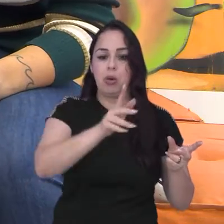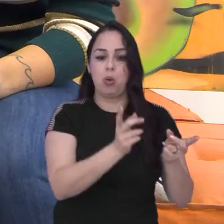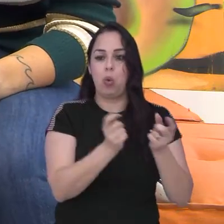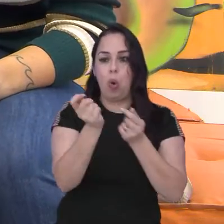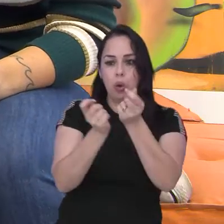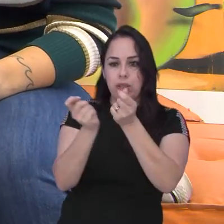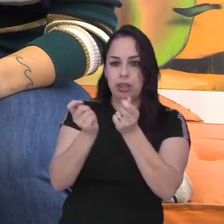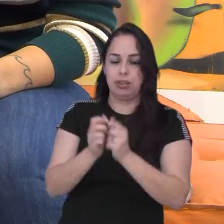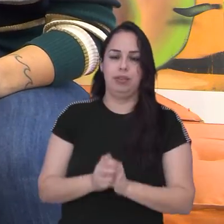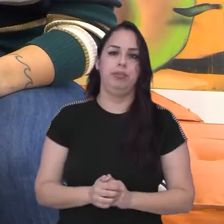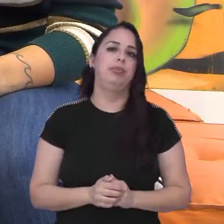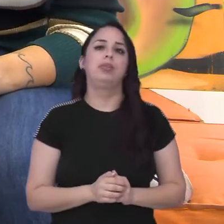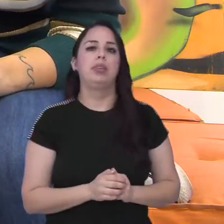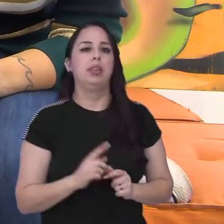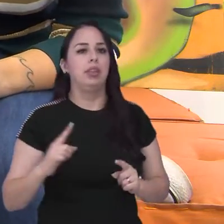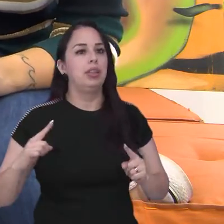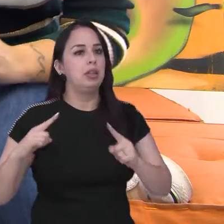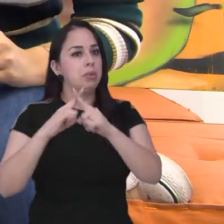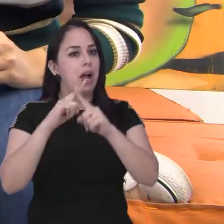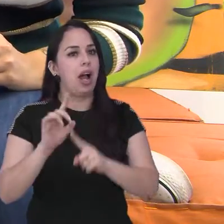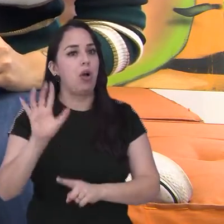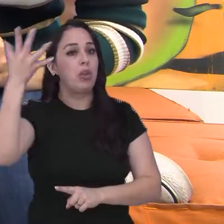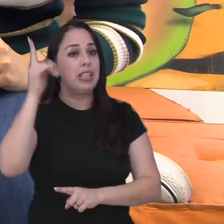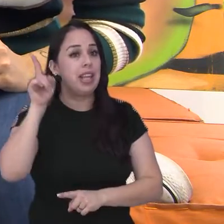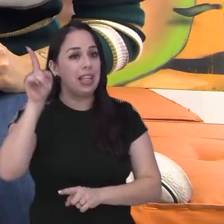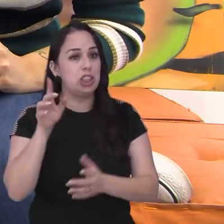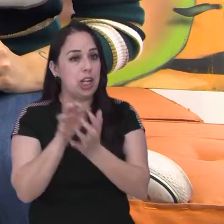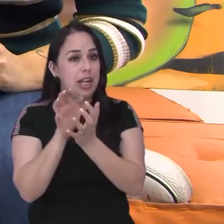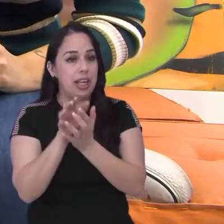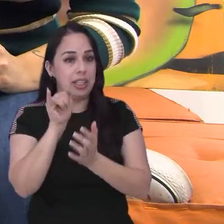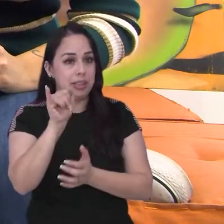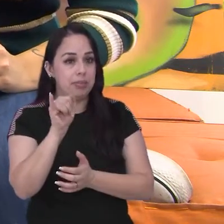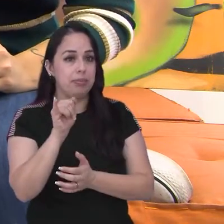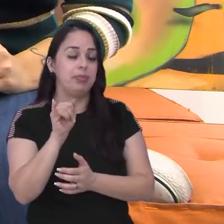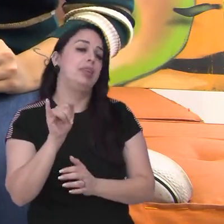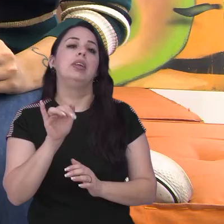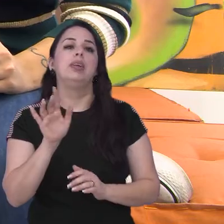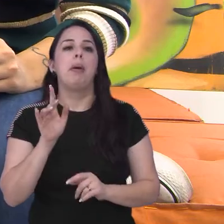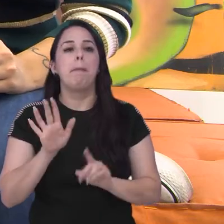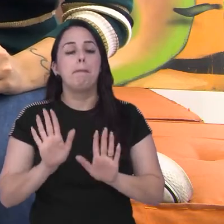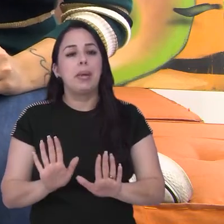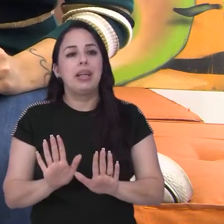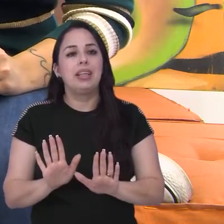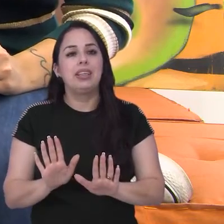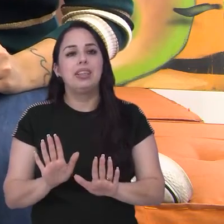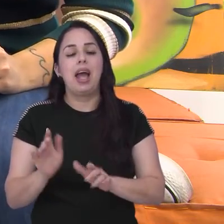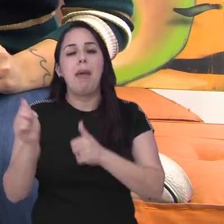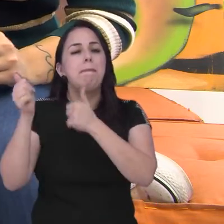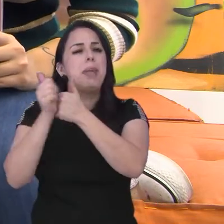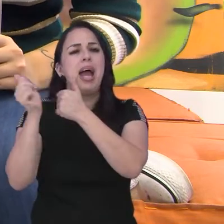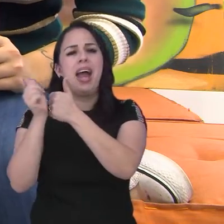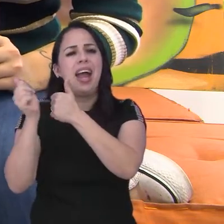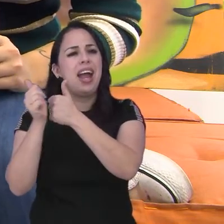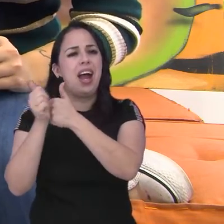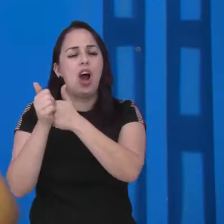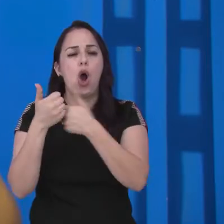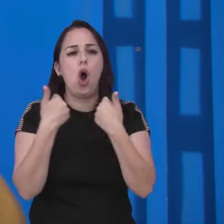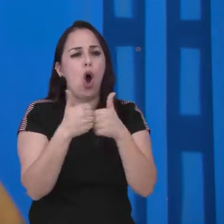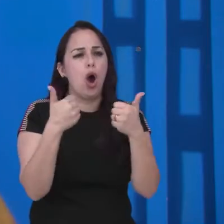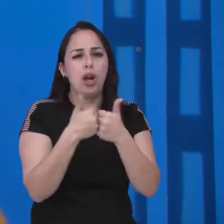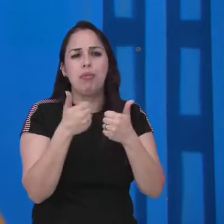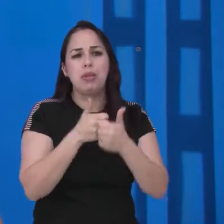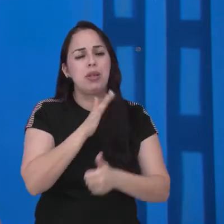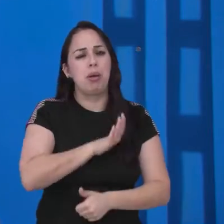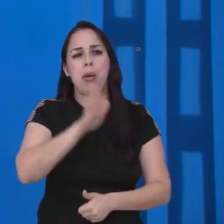para explicar para o pessoal, a Batalha dos Trilhos, que acontece lá em Jacareí, né? Sim. Não é Jacareí, mas gente, em Jacareí, mas é super perto,